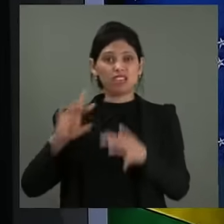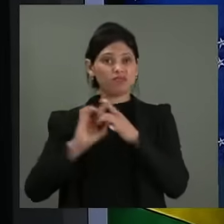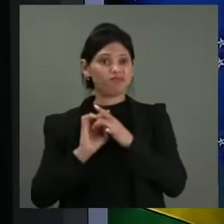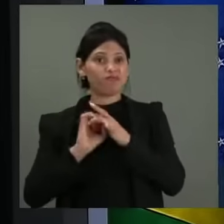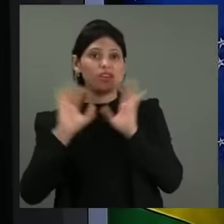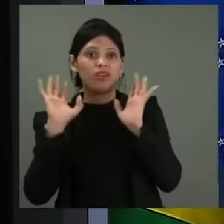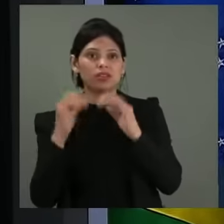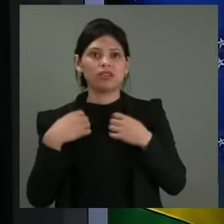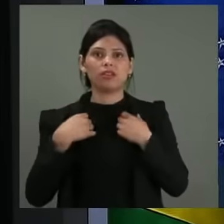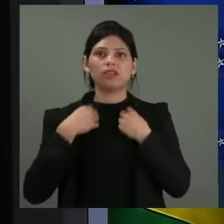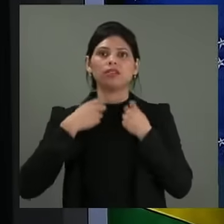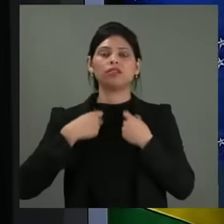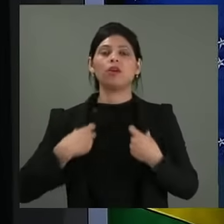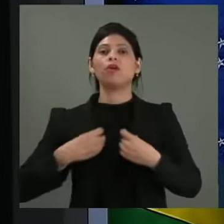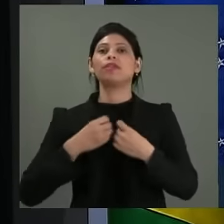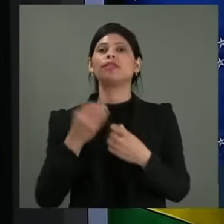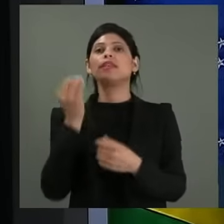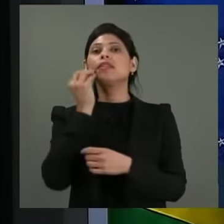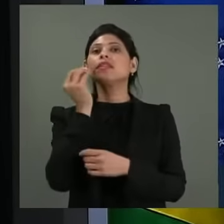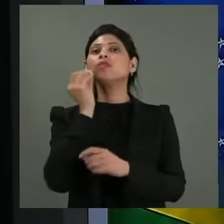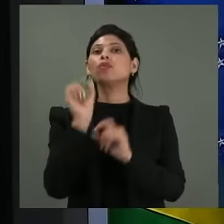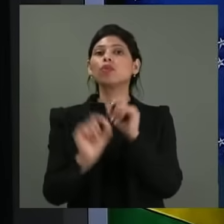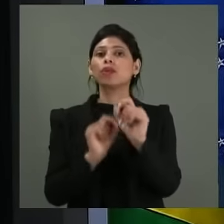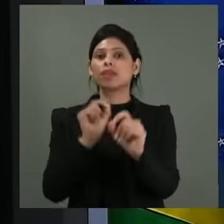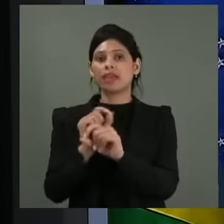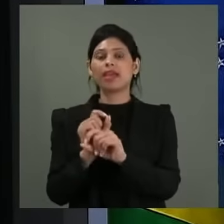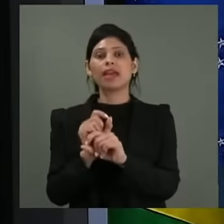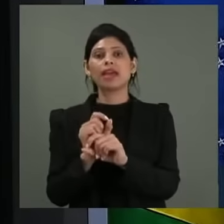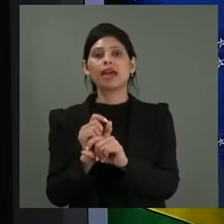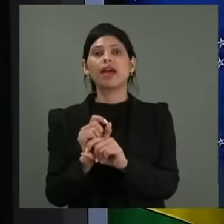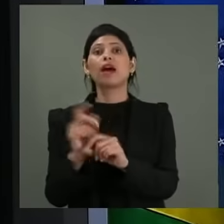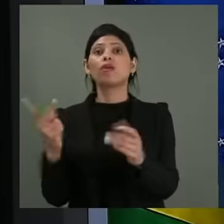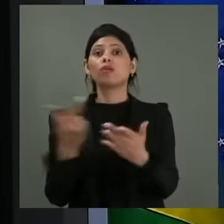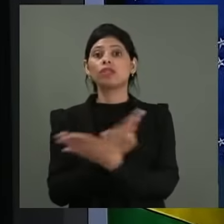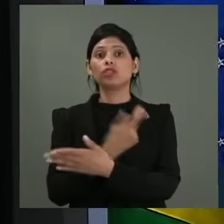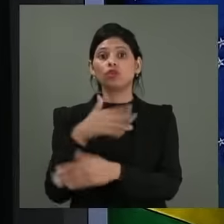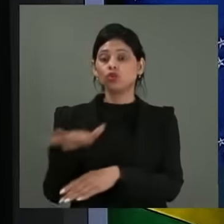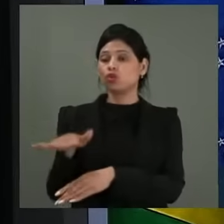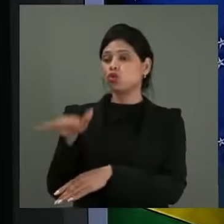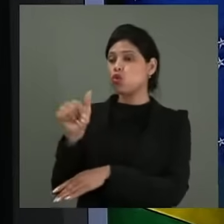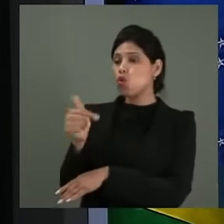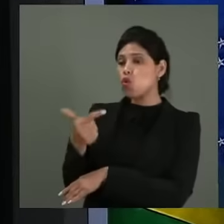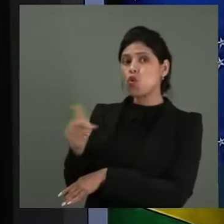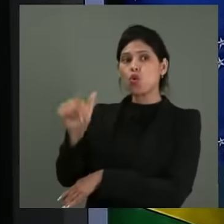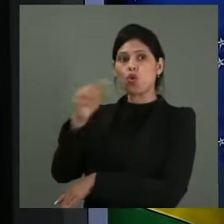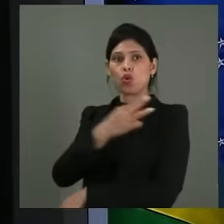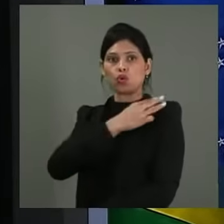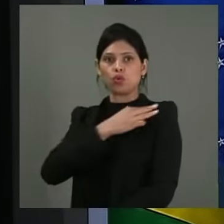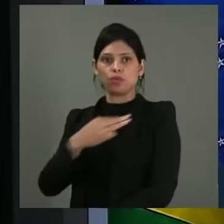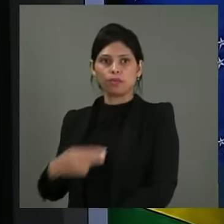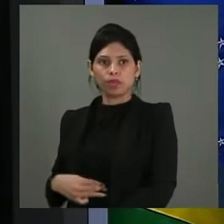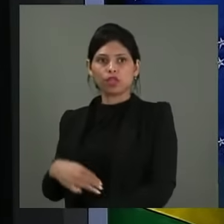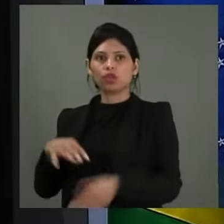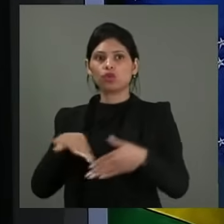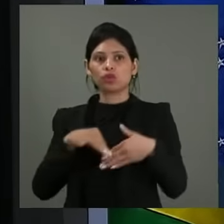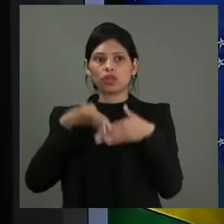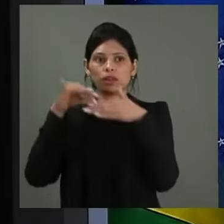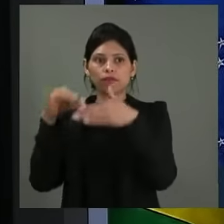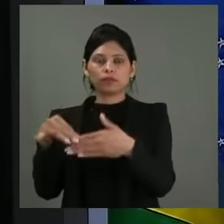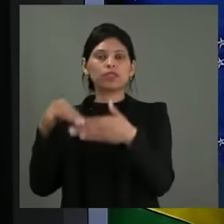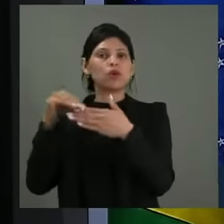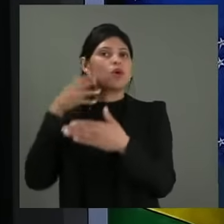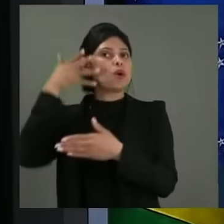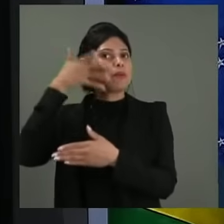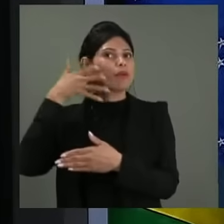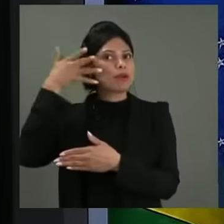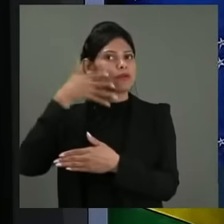Essa exacerbação de poder levou outro ministro em palestra realizada no 9º